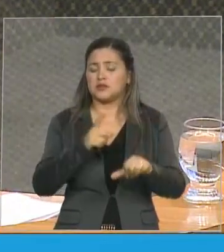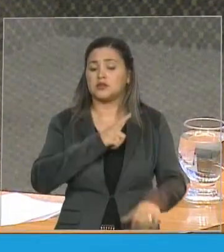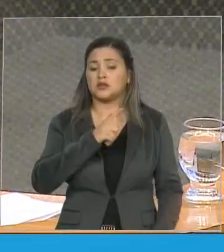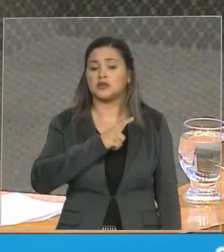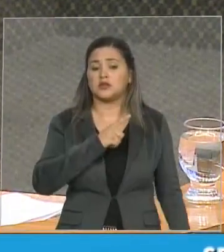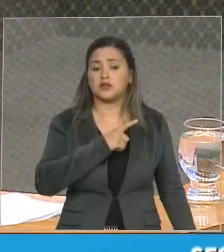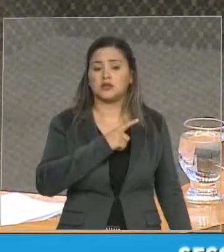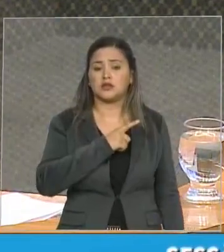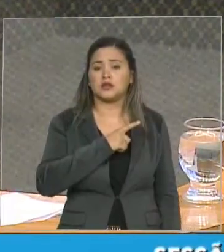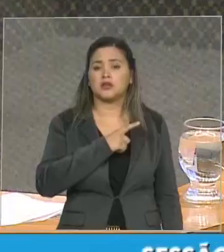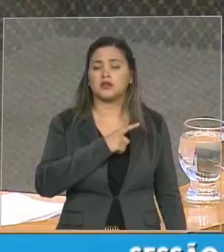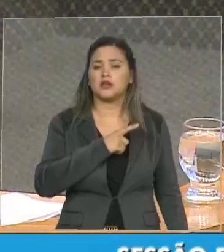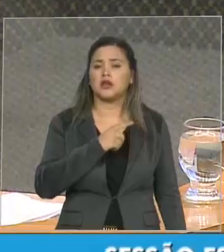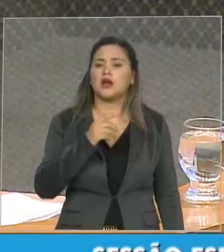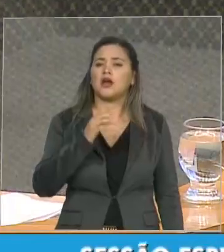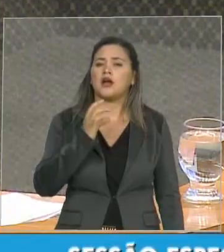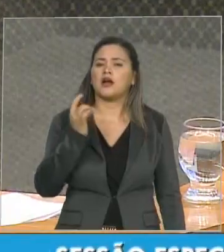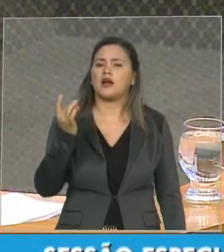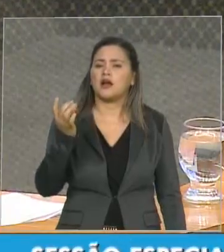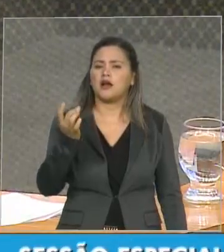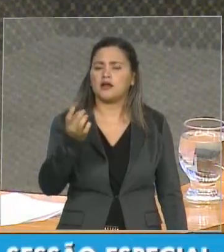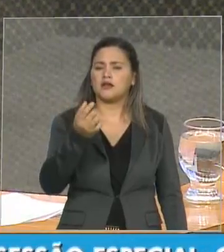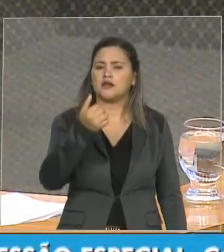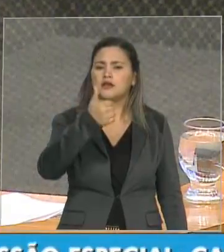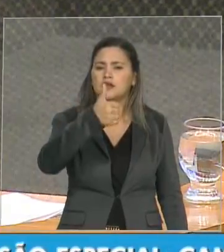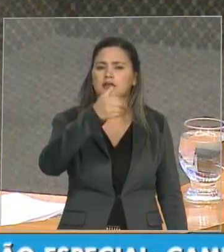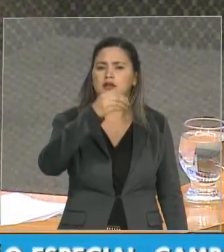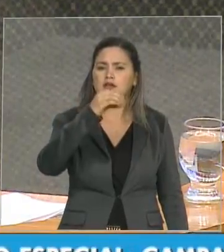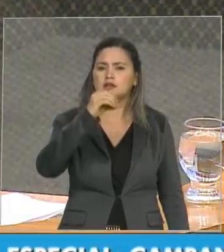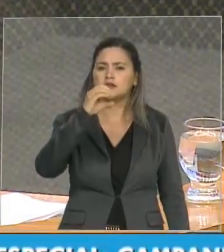por 100 mil habitantes durante um ano.